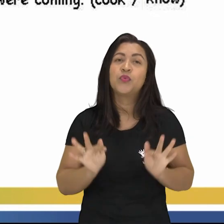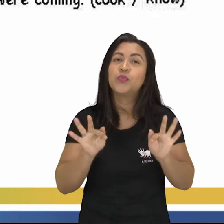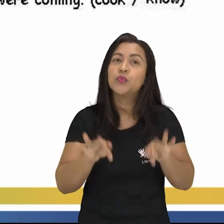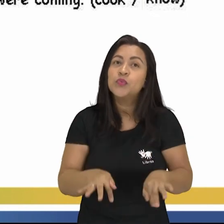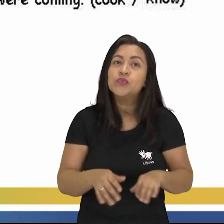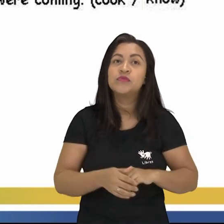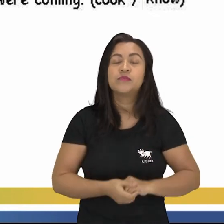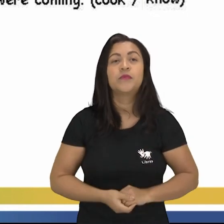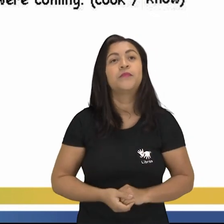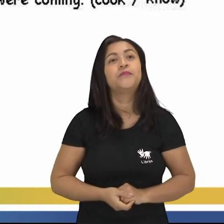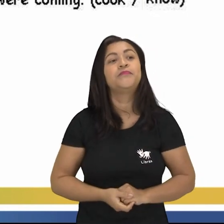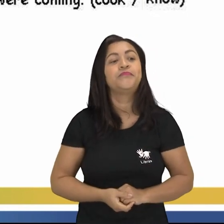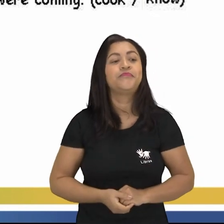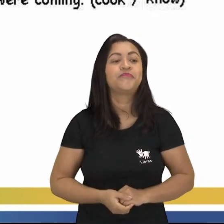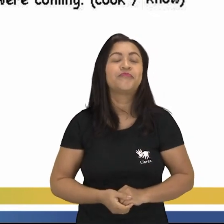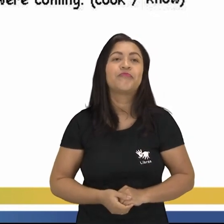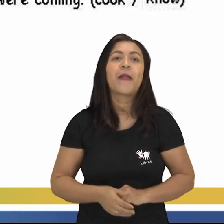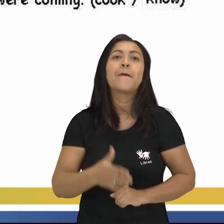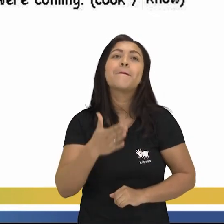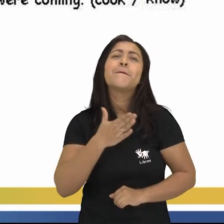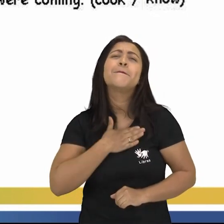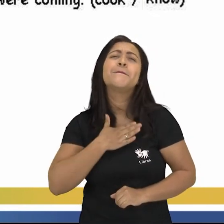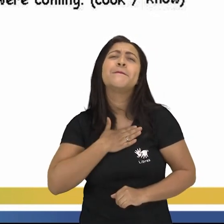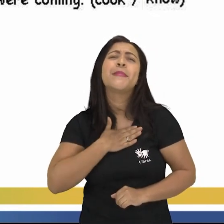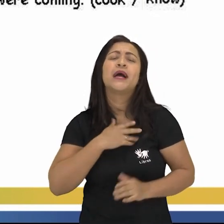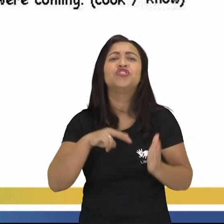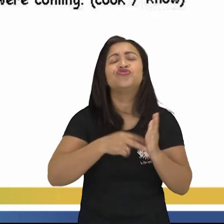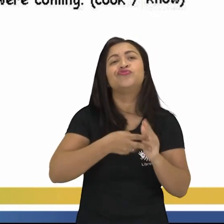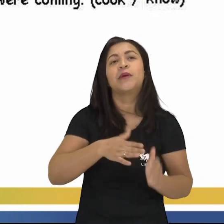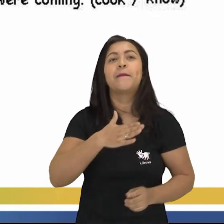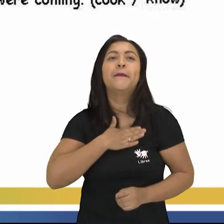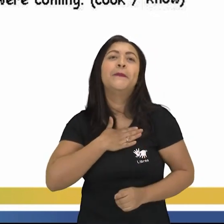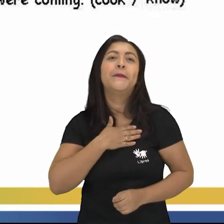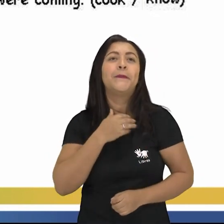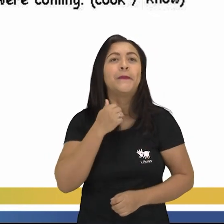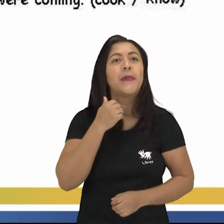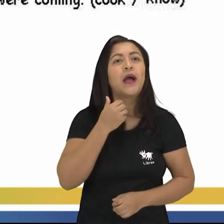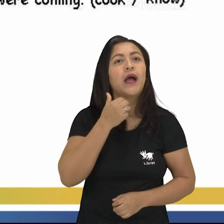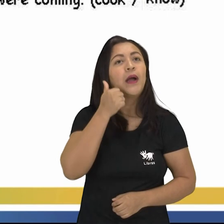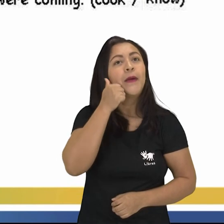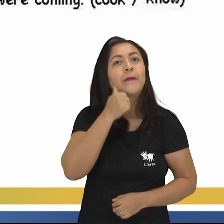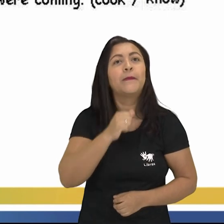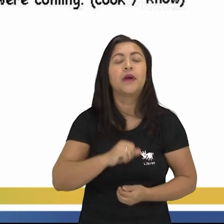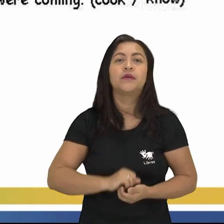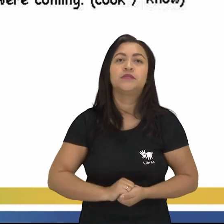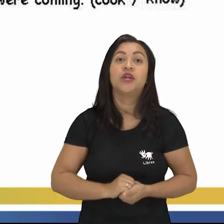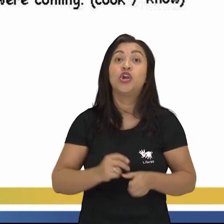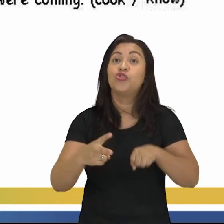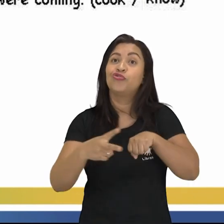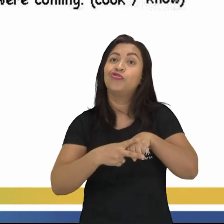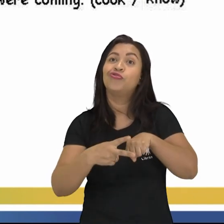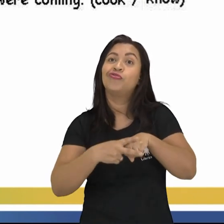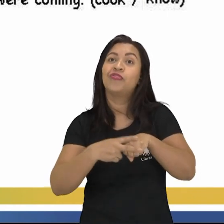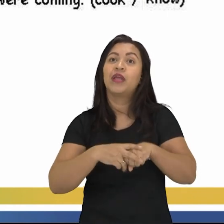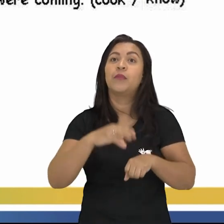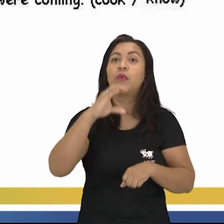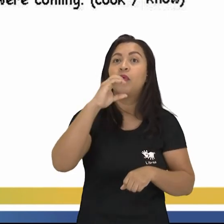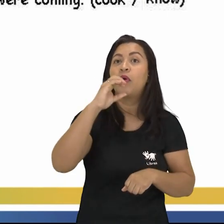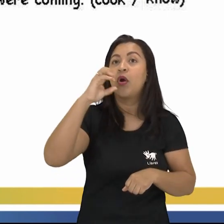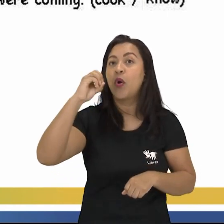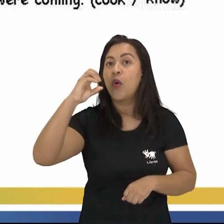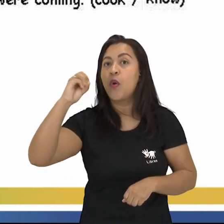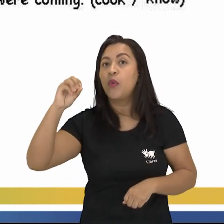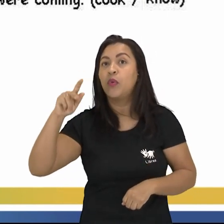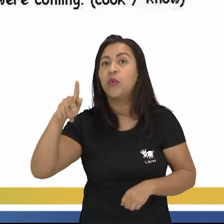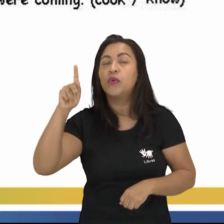My mother, aqui já é meu resultado. Então, vai ficar would have e o verbo cook no particípio.